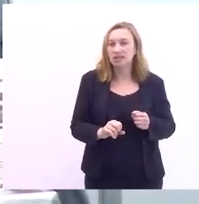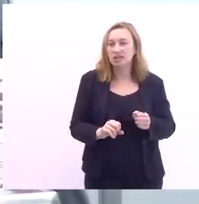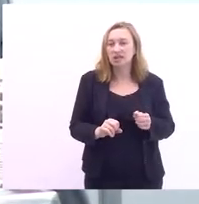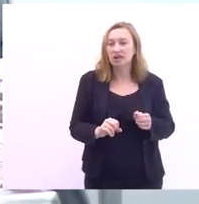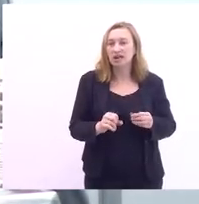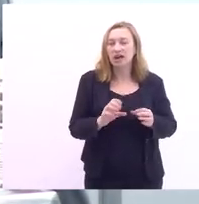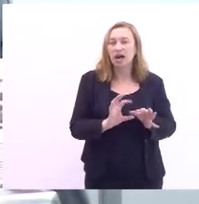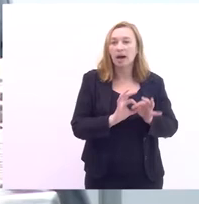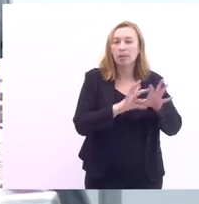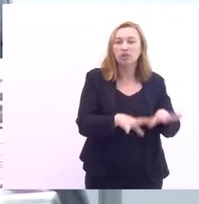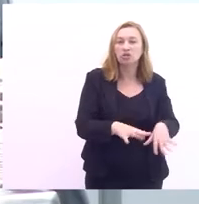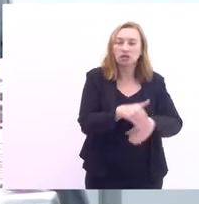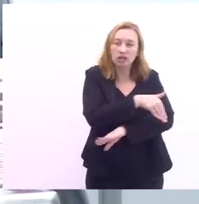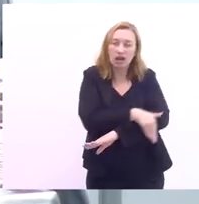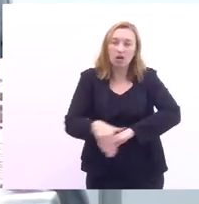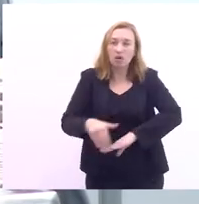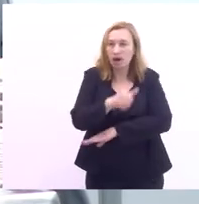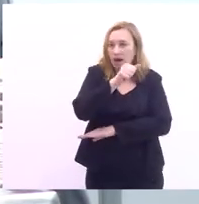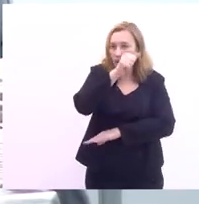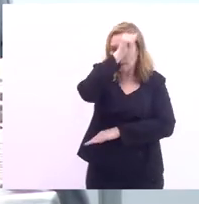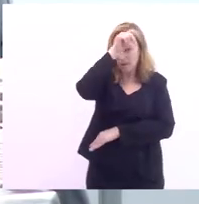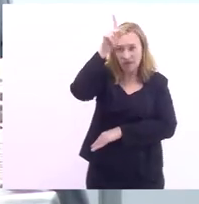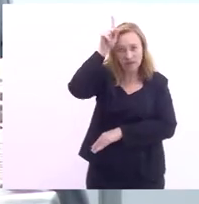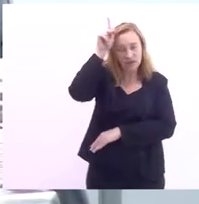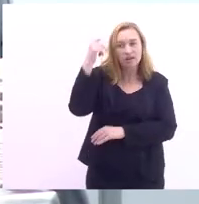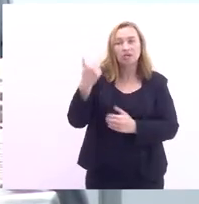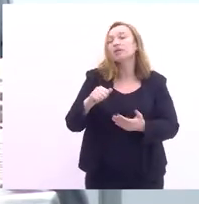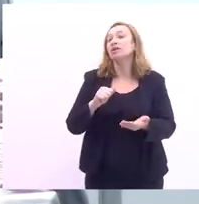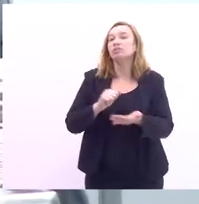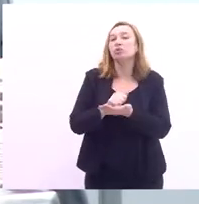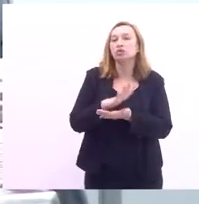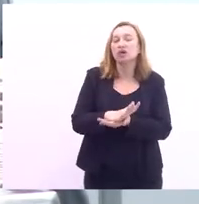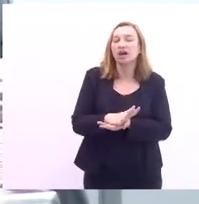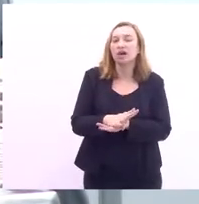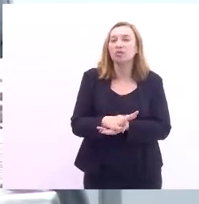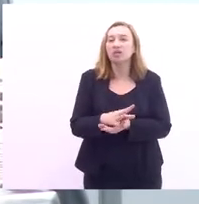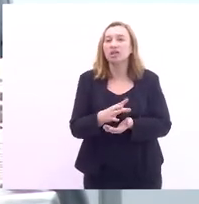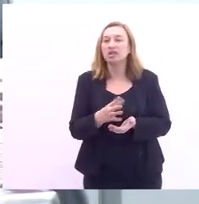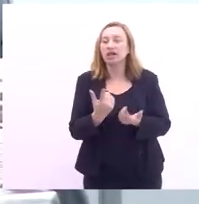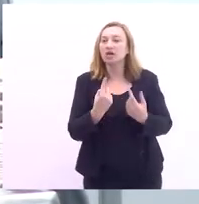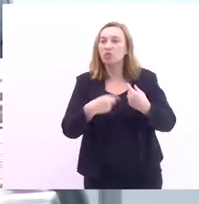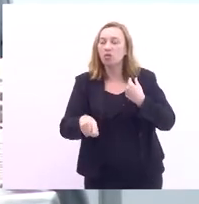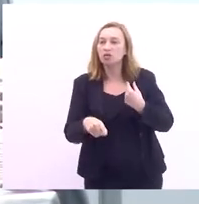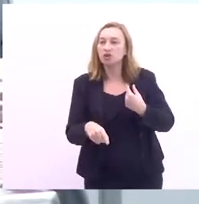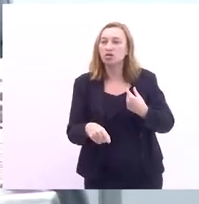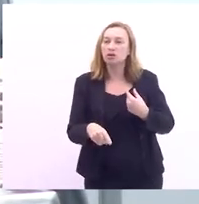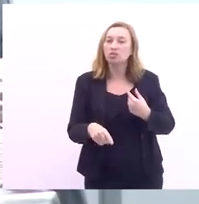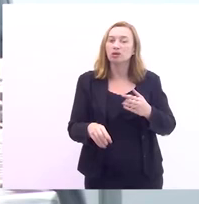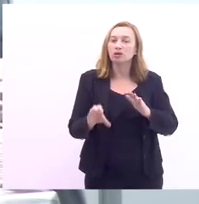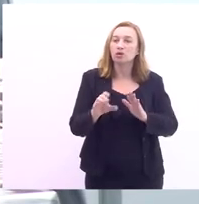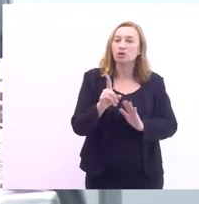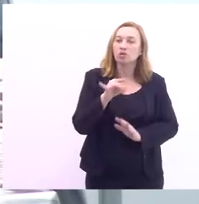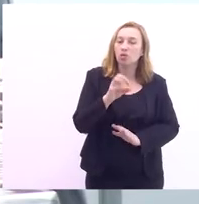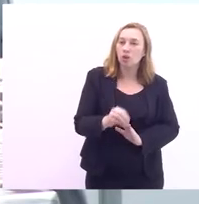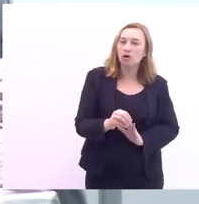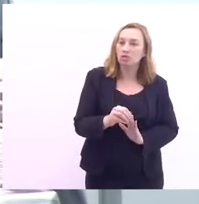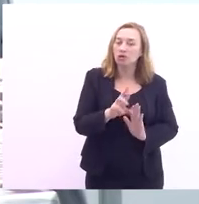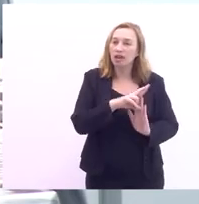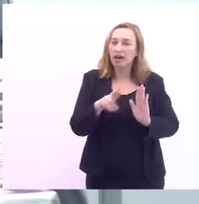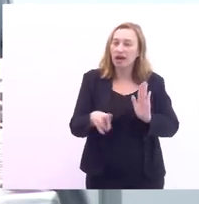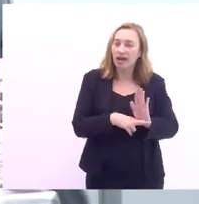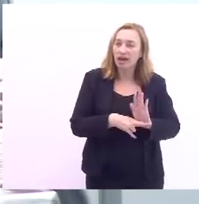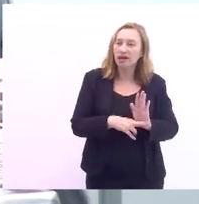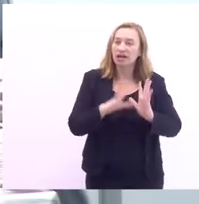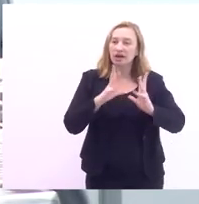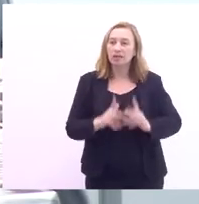rua. E aí a prefeitura, vereador Binho, tem que multar, porque está desrespeitando o Código de Limpeza Urbana. E aí essa multazinha que